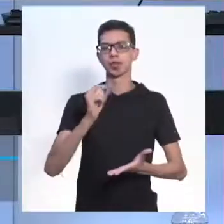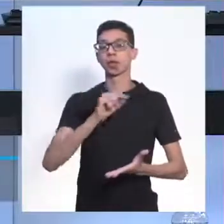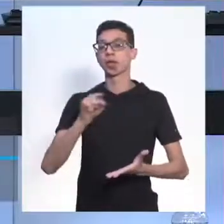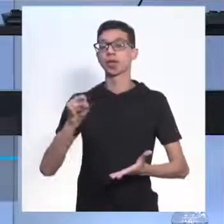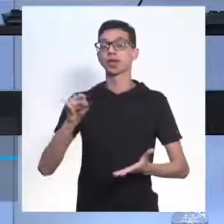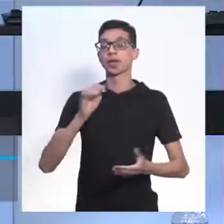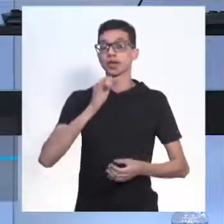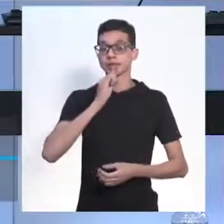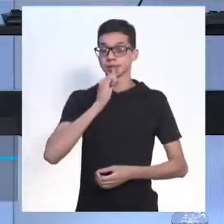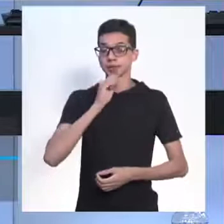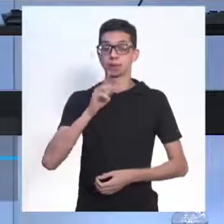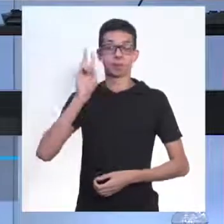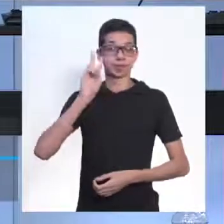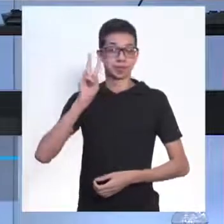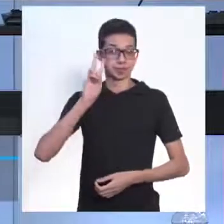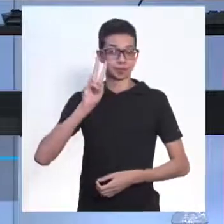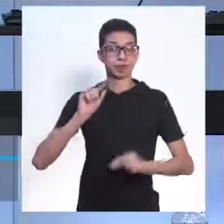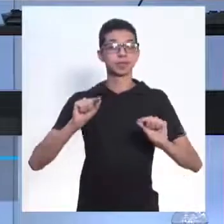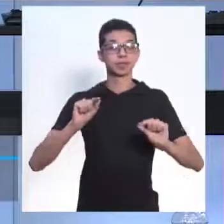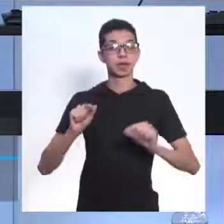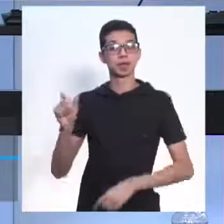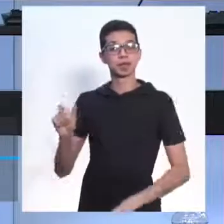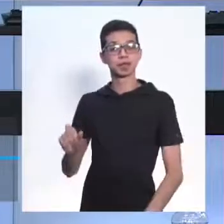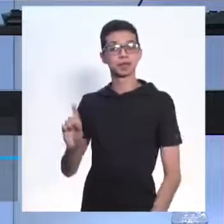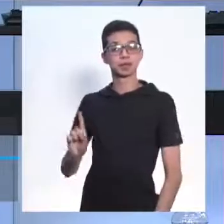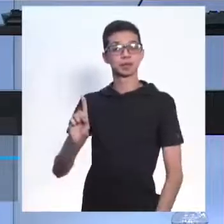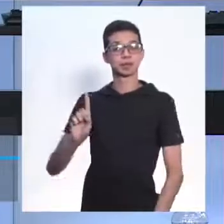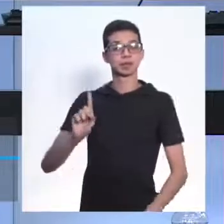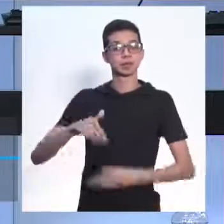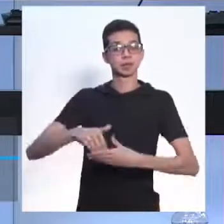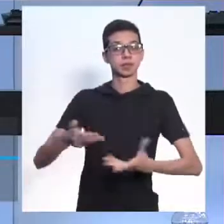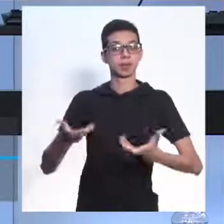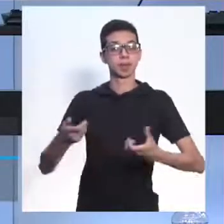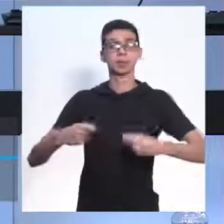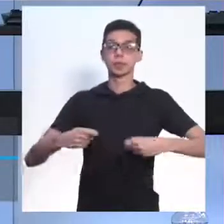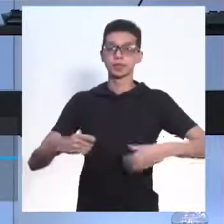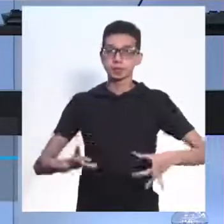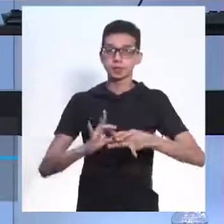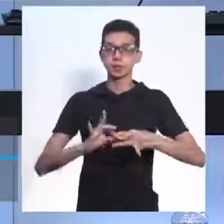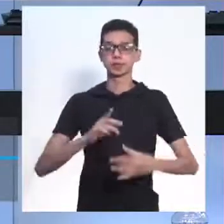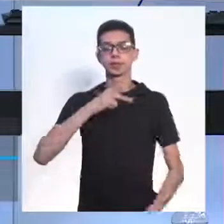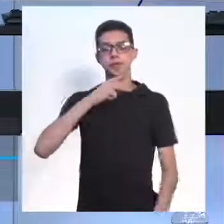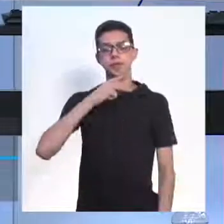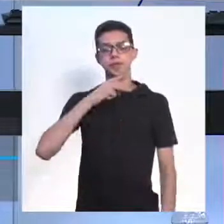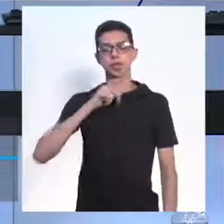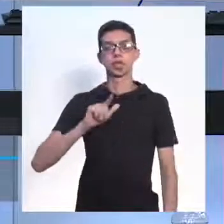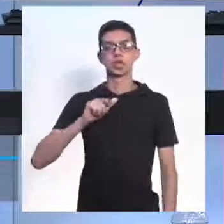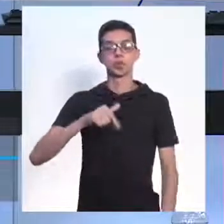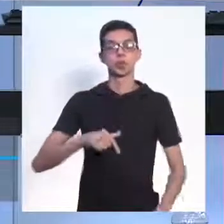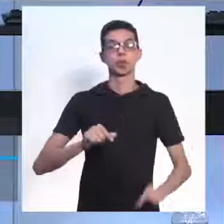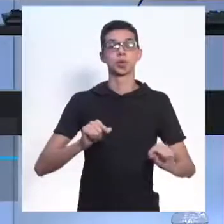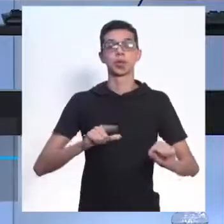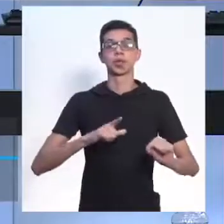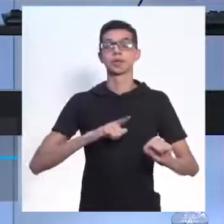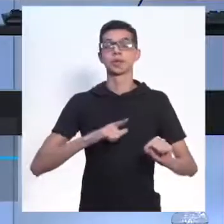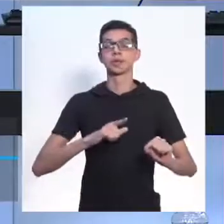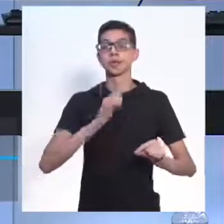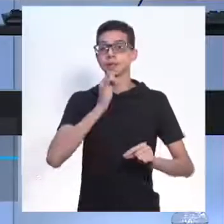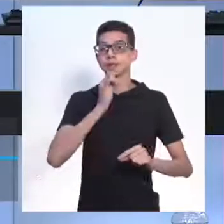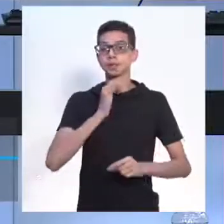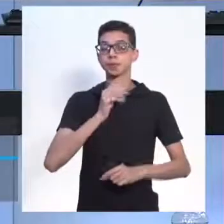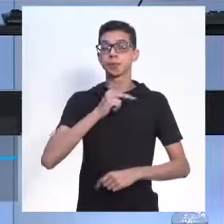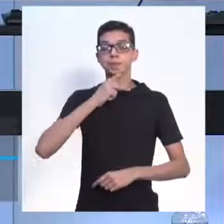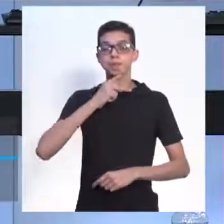o candidato ao cargo ele precisa estar filiado a um partido e depois tem uma fidelidade partidária